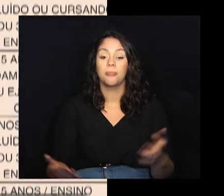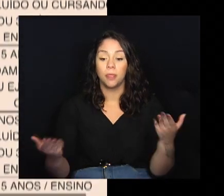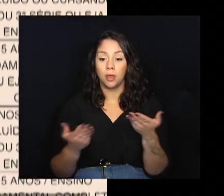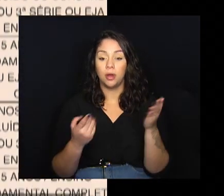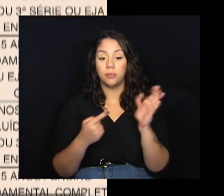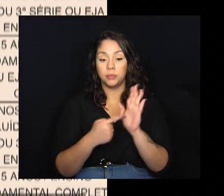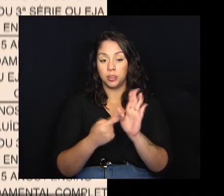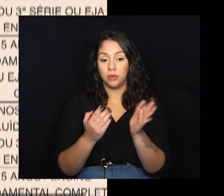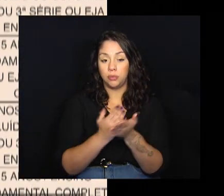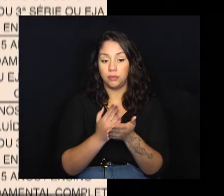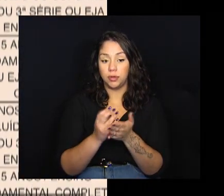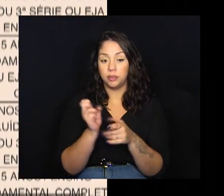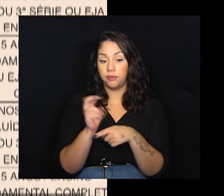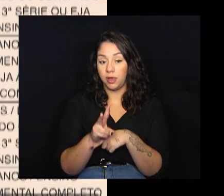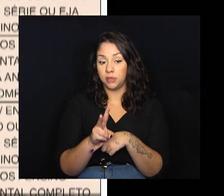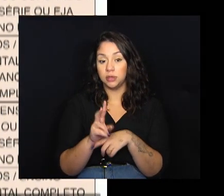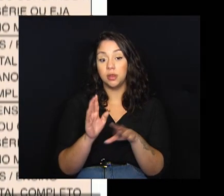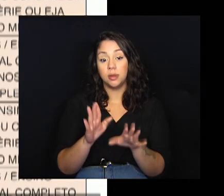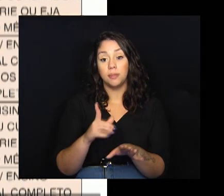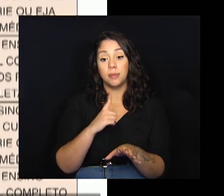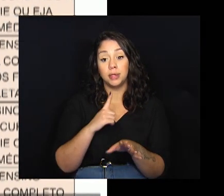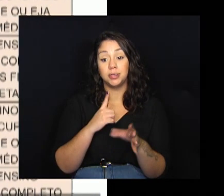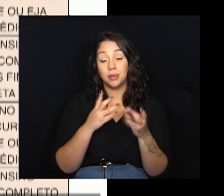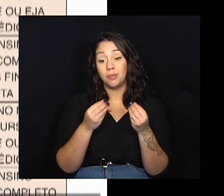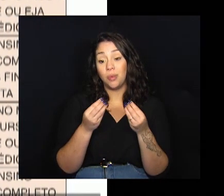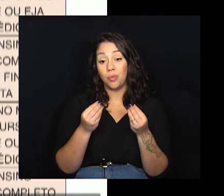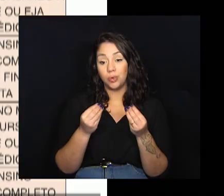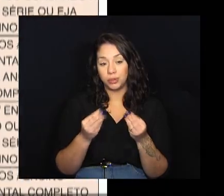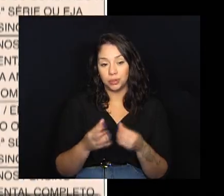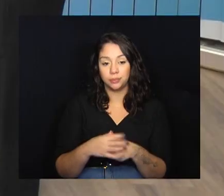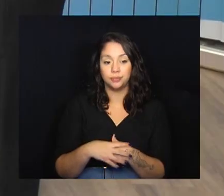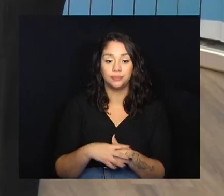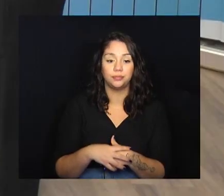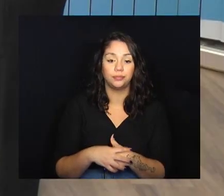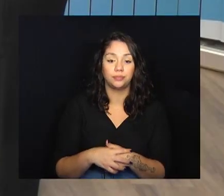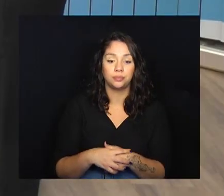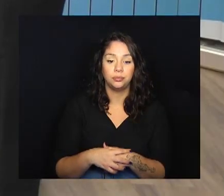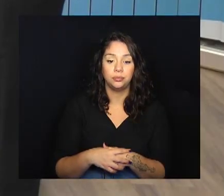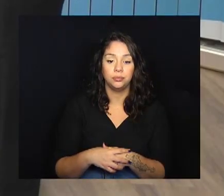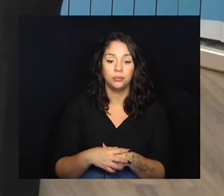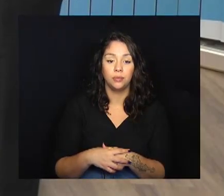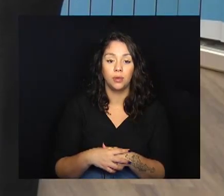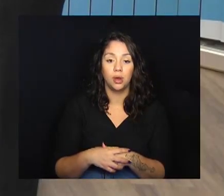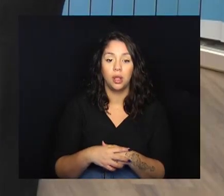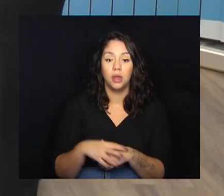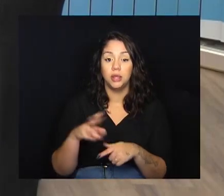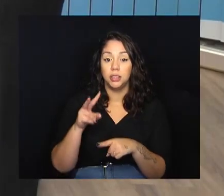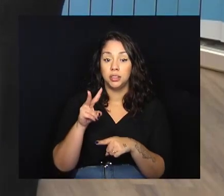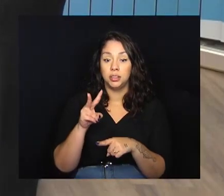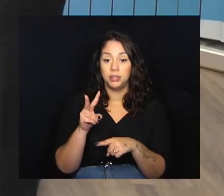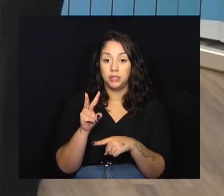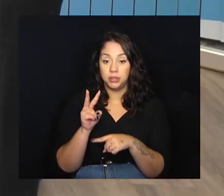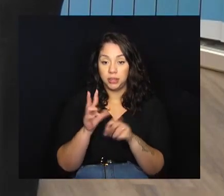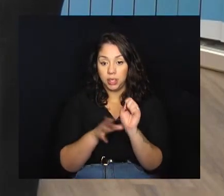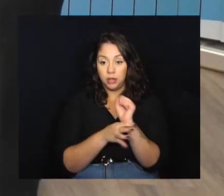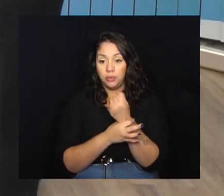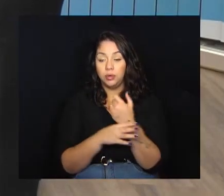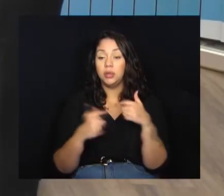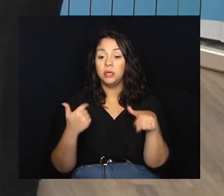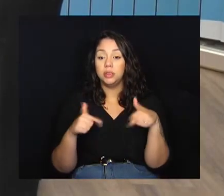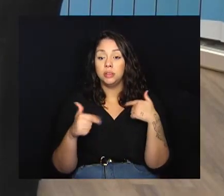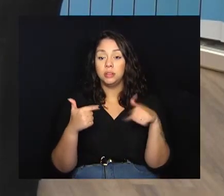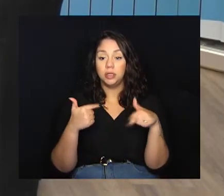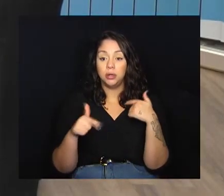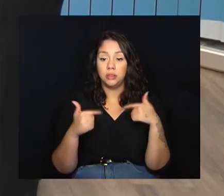vagas aqui mas gente tem muita olha aqui por exemplo a gente de segurança do trabalho e higiene ocupacional que é